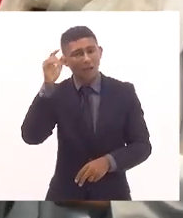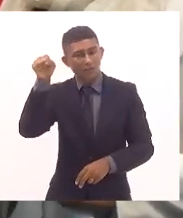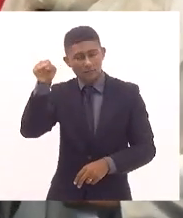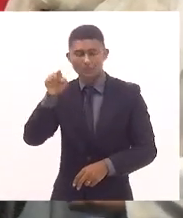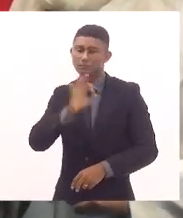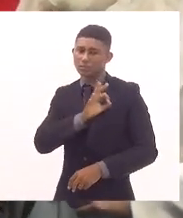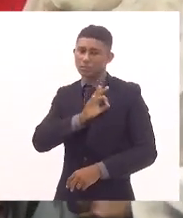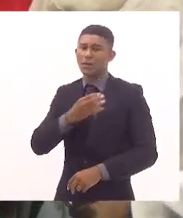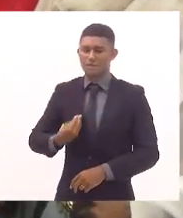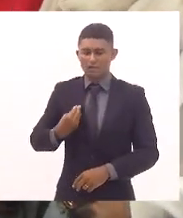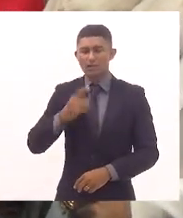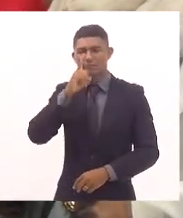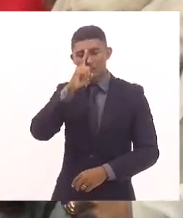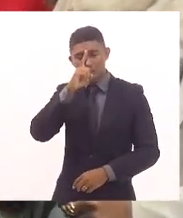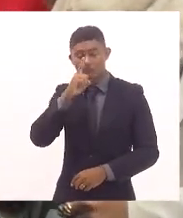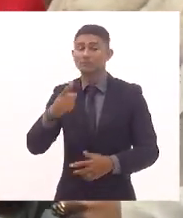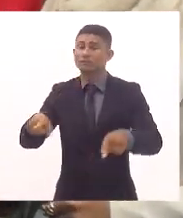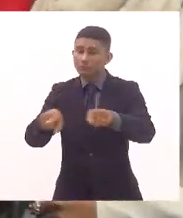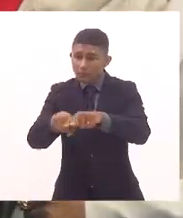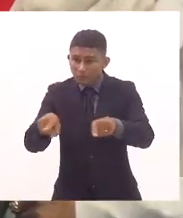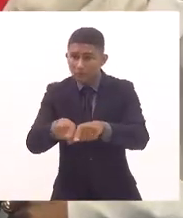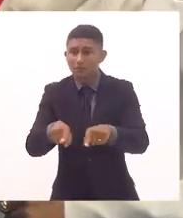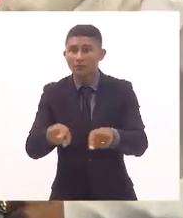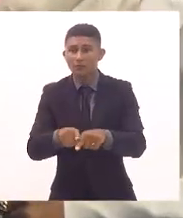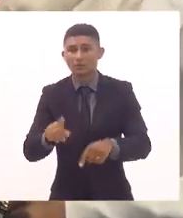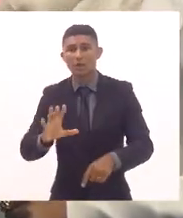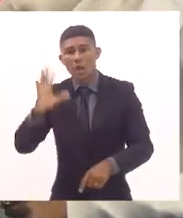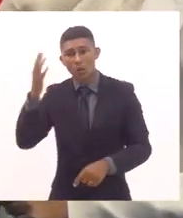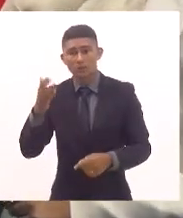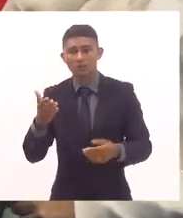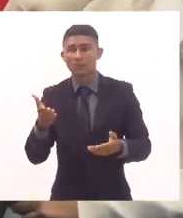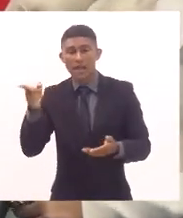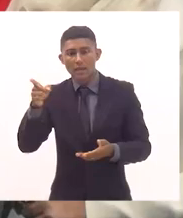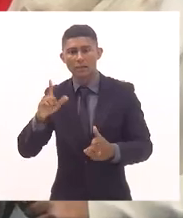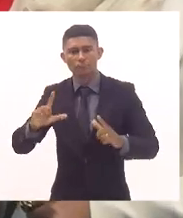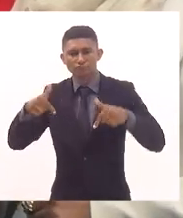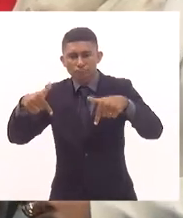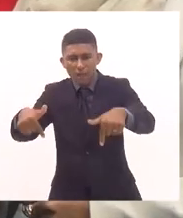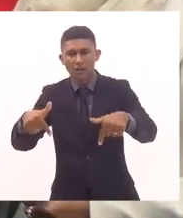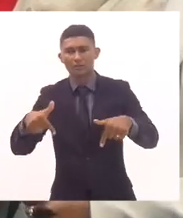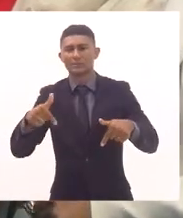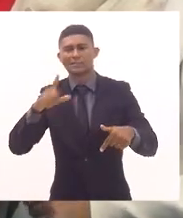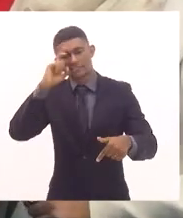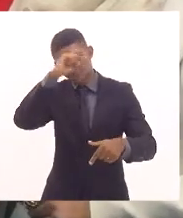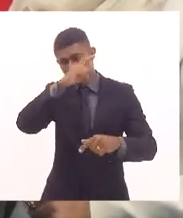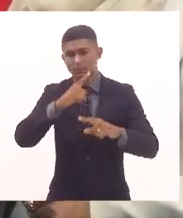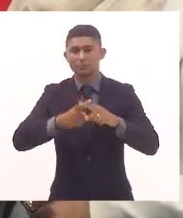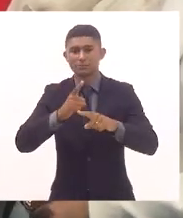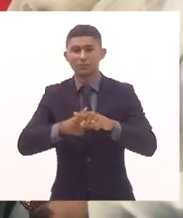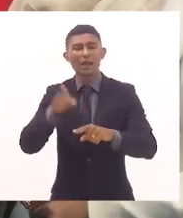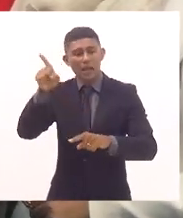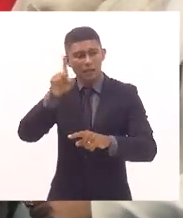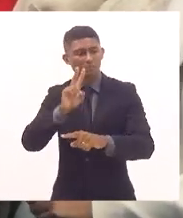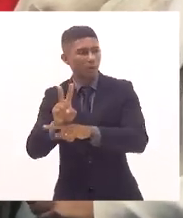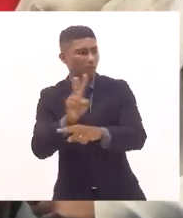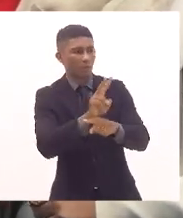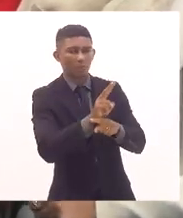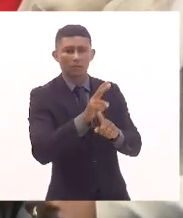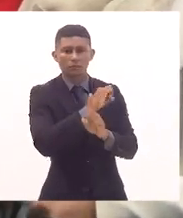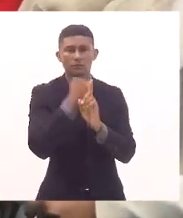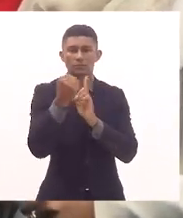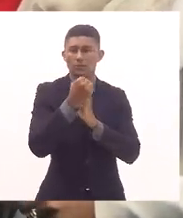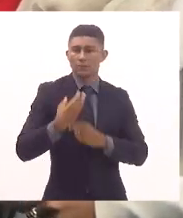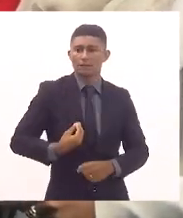em risco e acaba prejudicando o seu papel de, acima de tudo, ser o protetor da vida e da